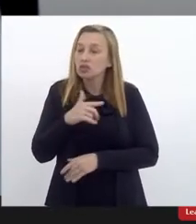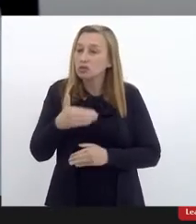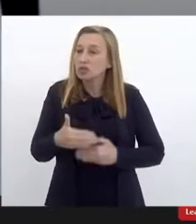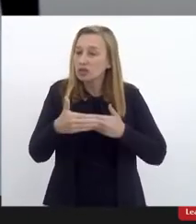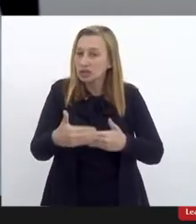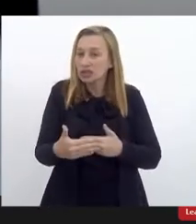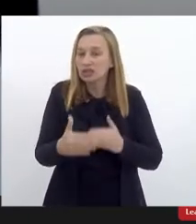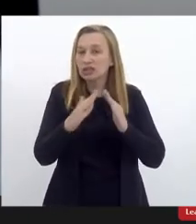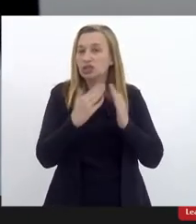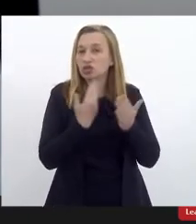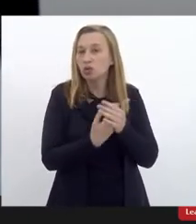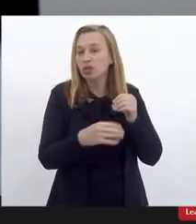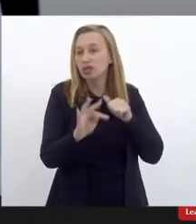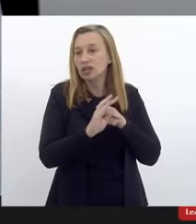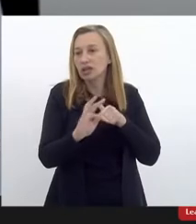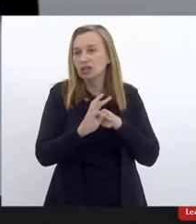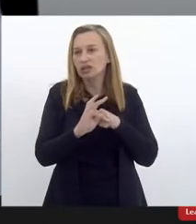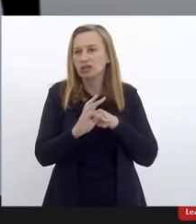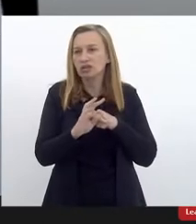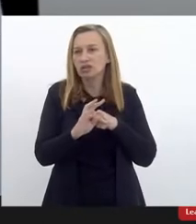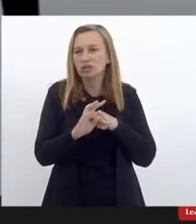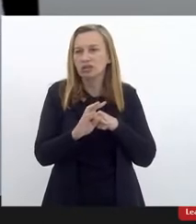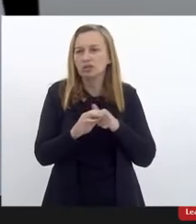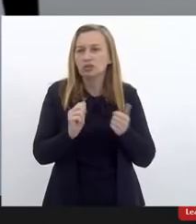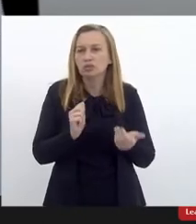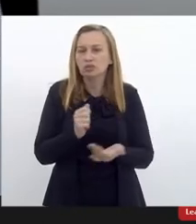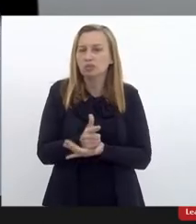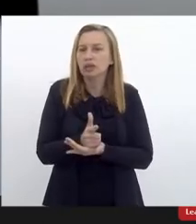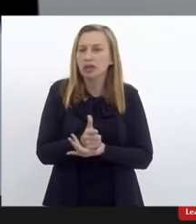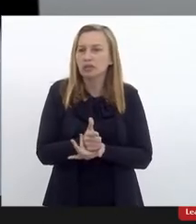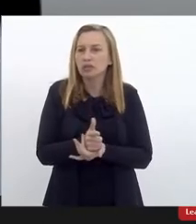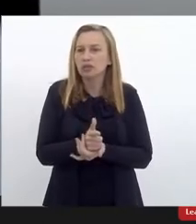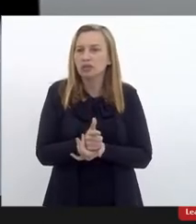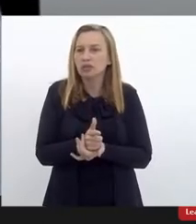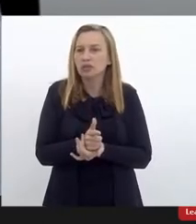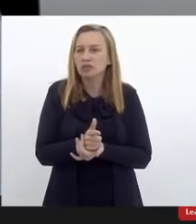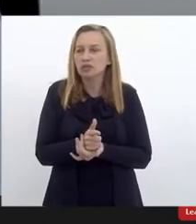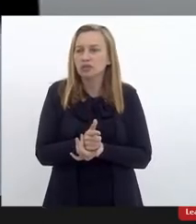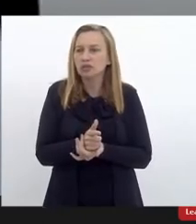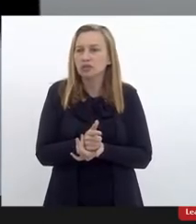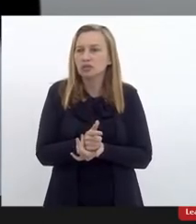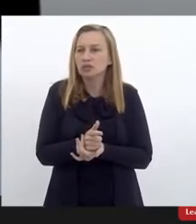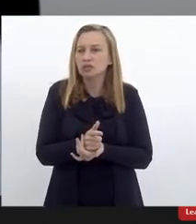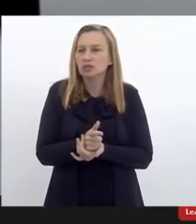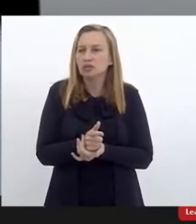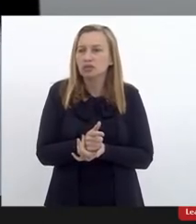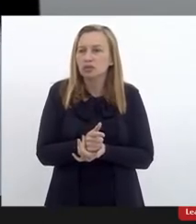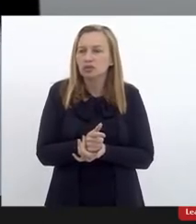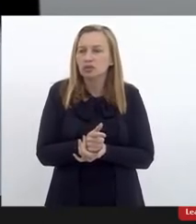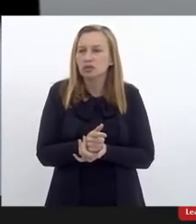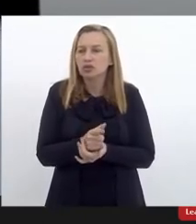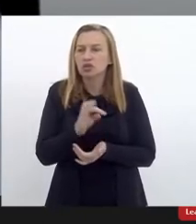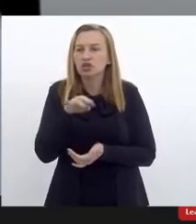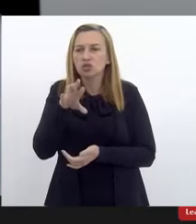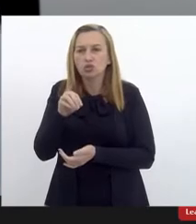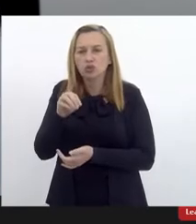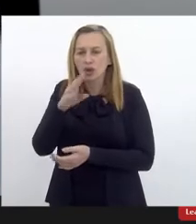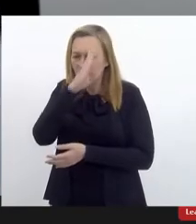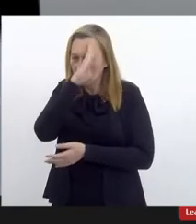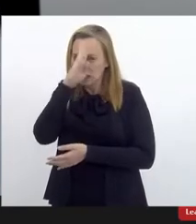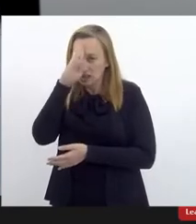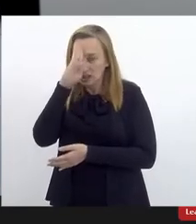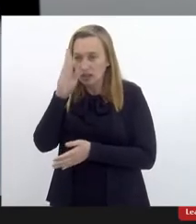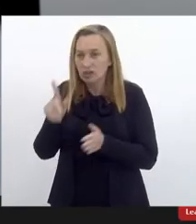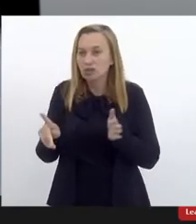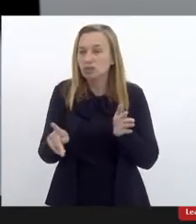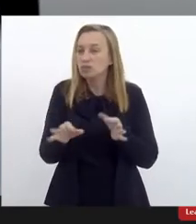na FAETEC no pagamento dos incentivos por titulação acadêmica previstos no